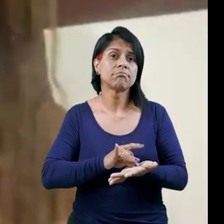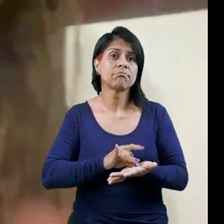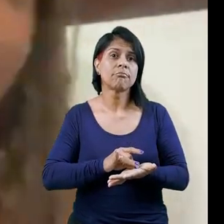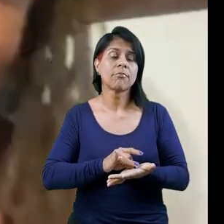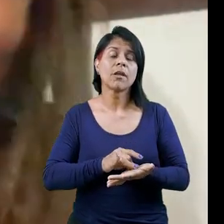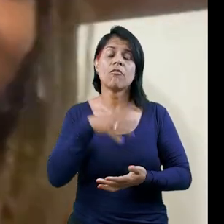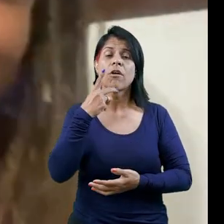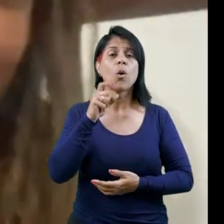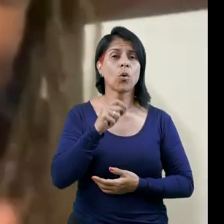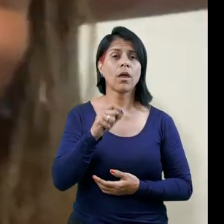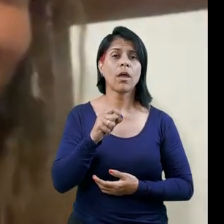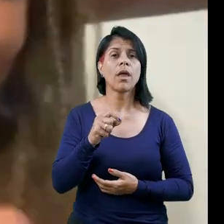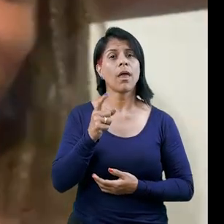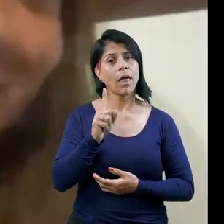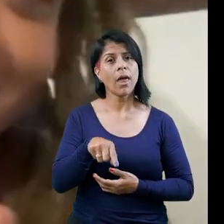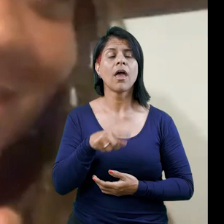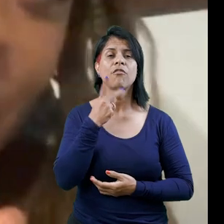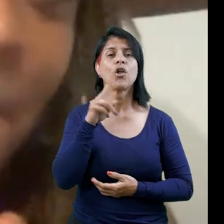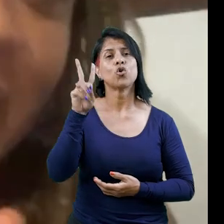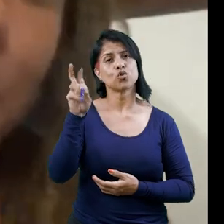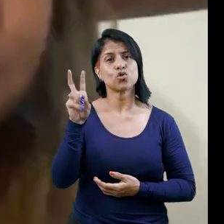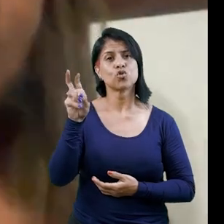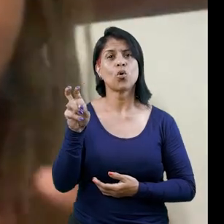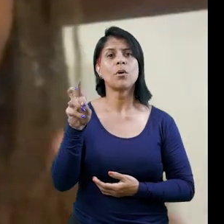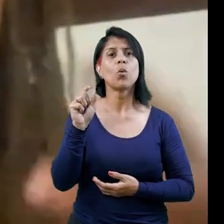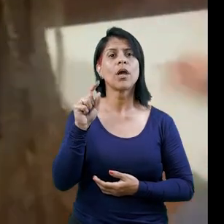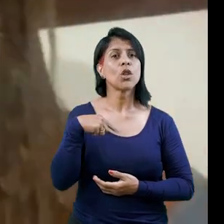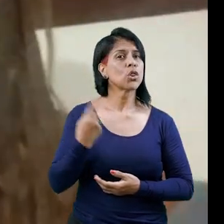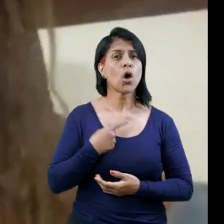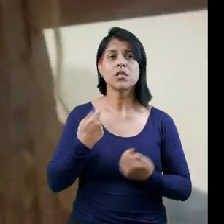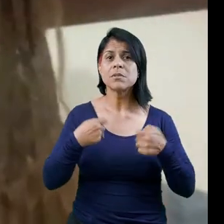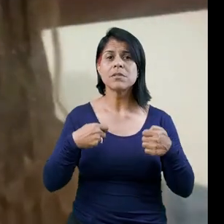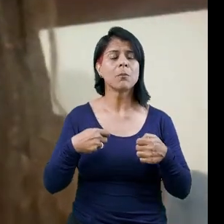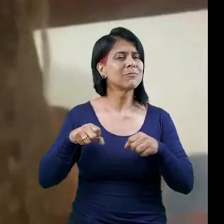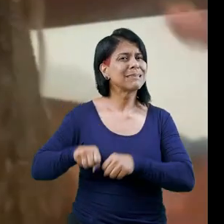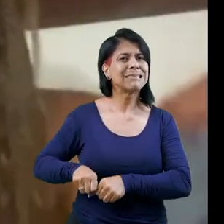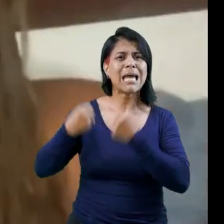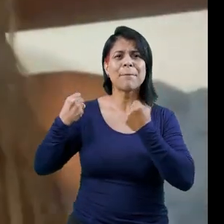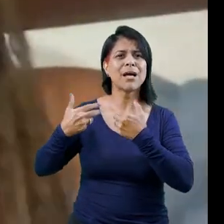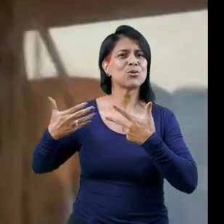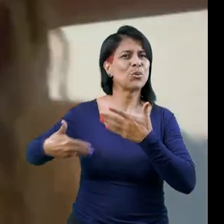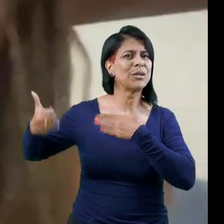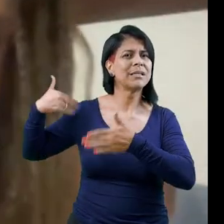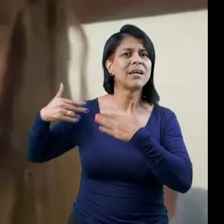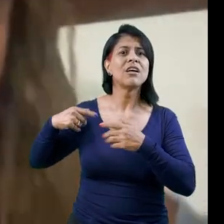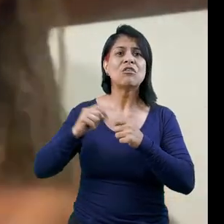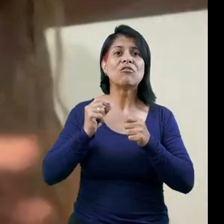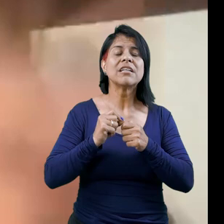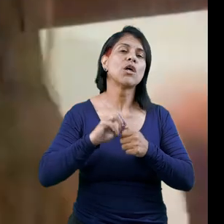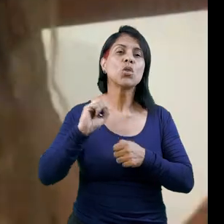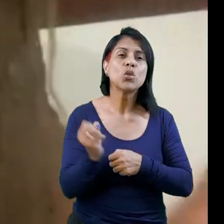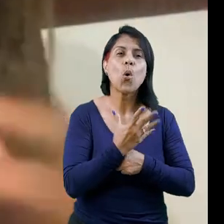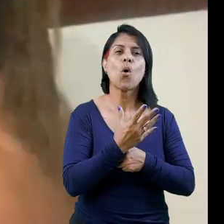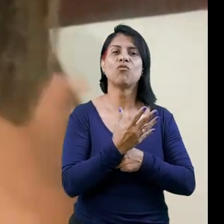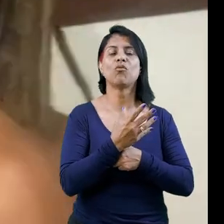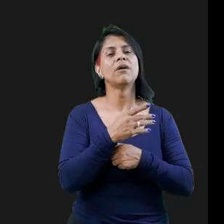linha da fronteira rompeu, então a gente está fazendo música que é clipe, que é caderno de receitas, que